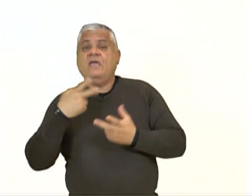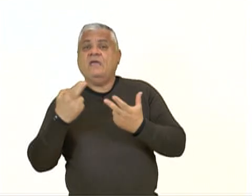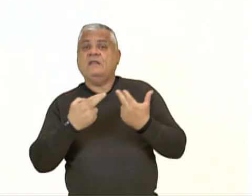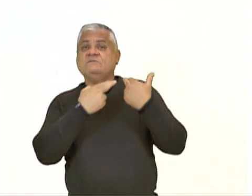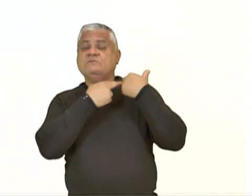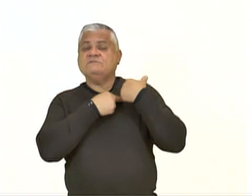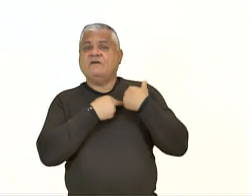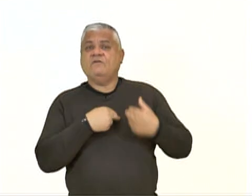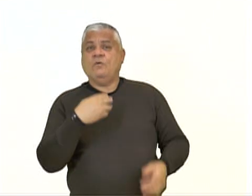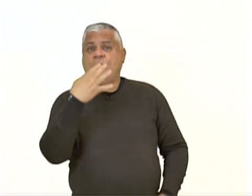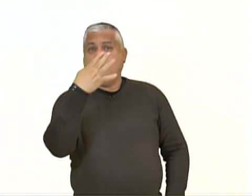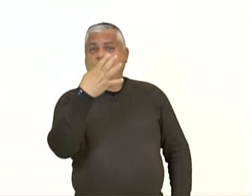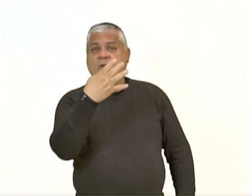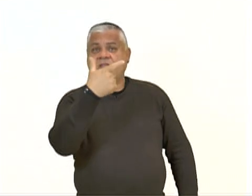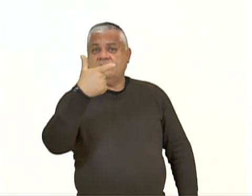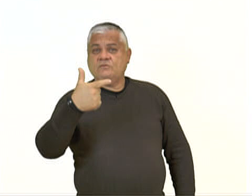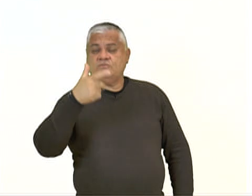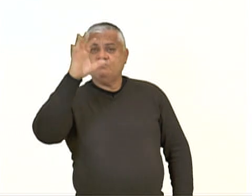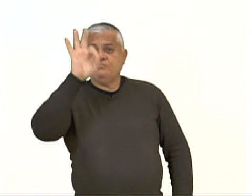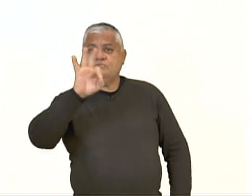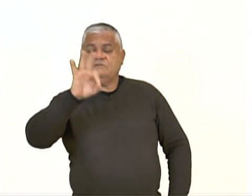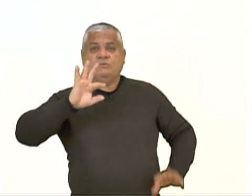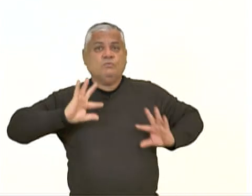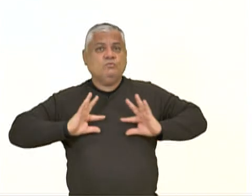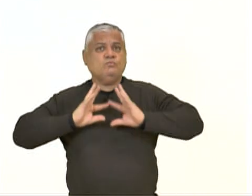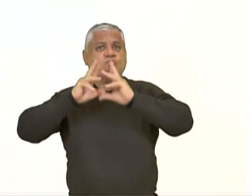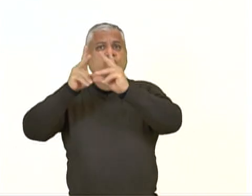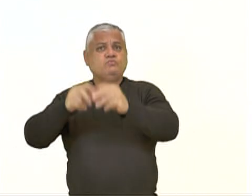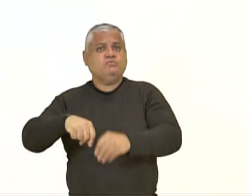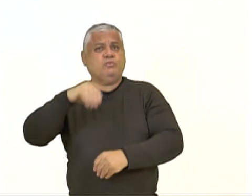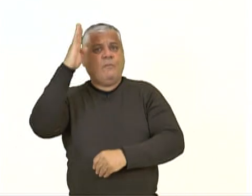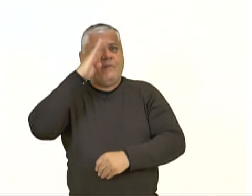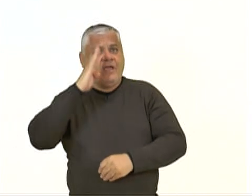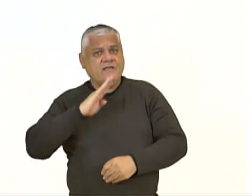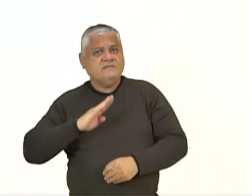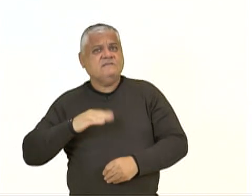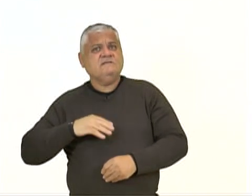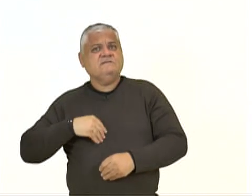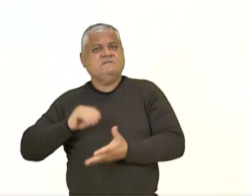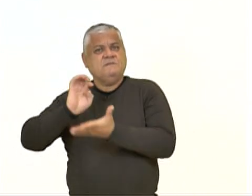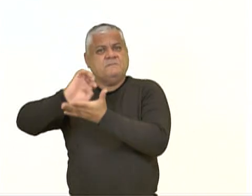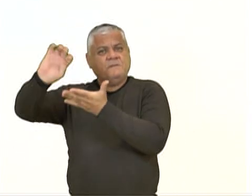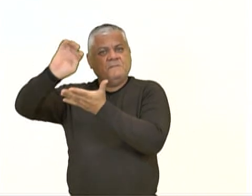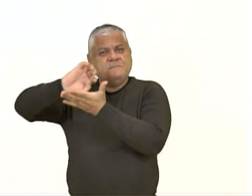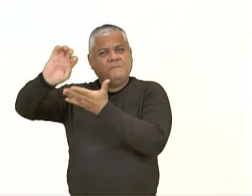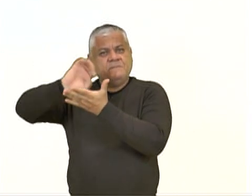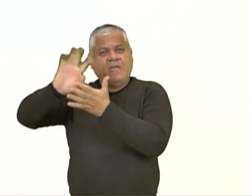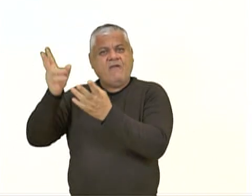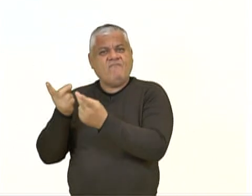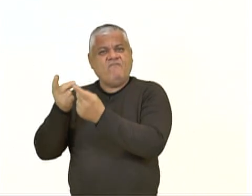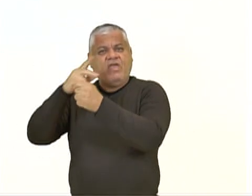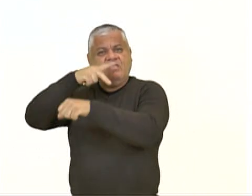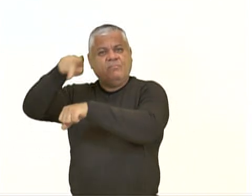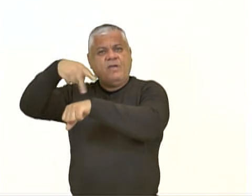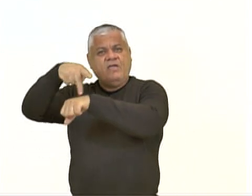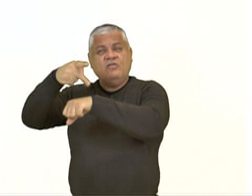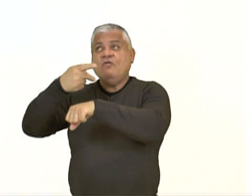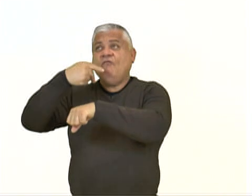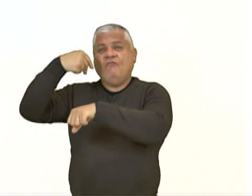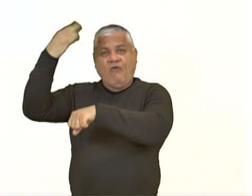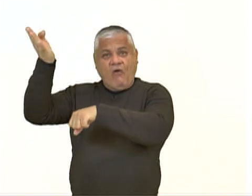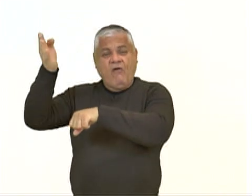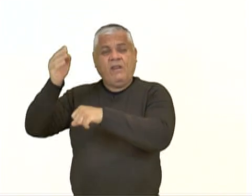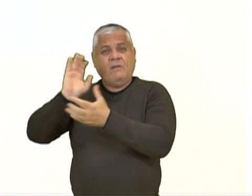por 42% de tudo que nosso país exporta. Então, do que é exportado, do